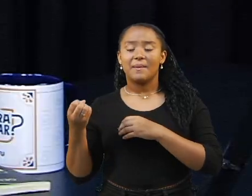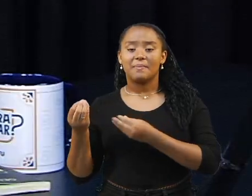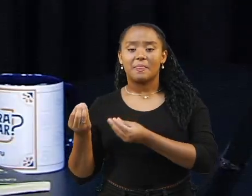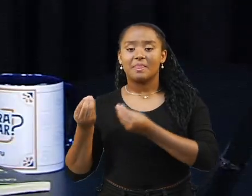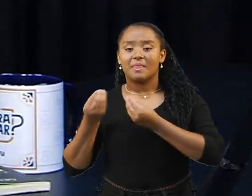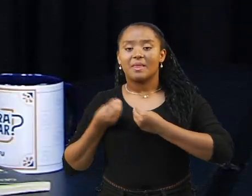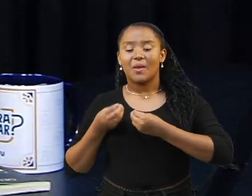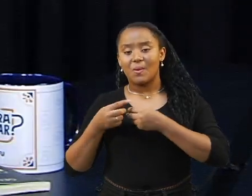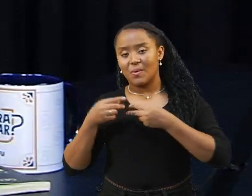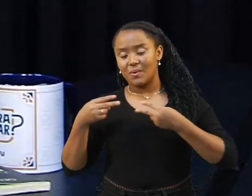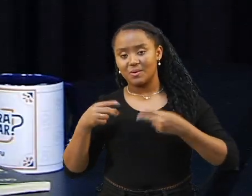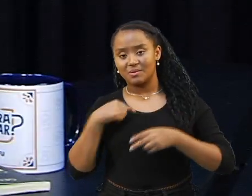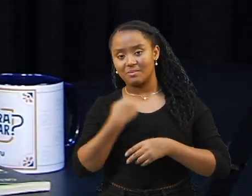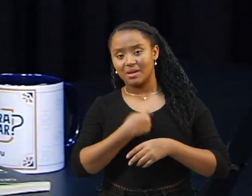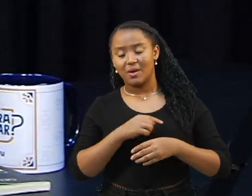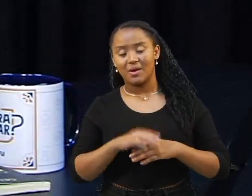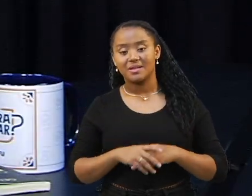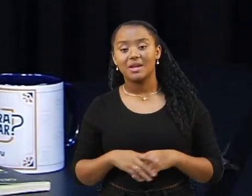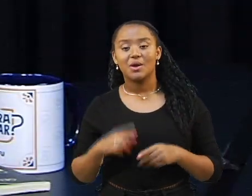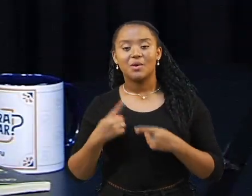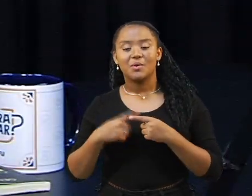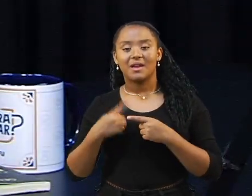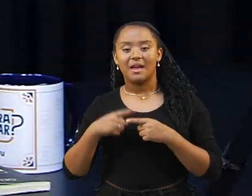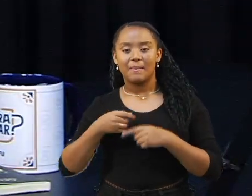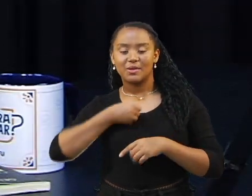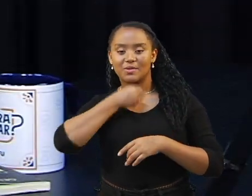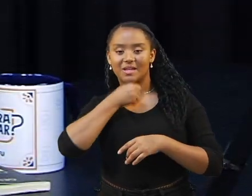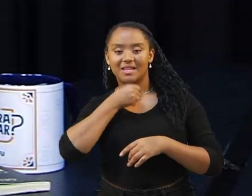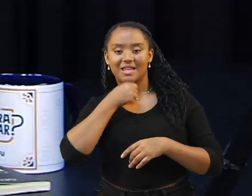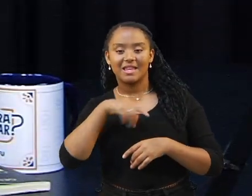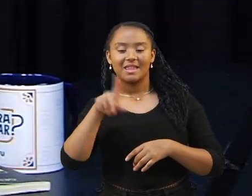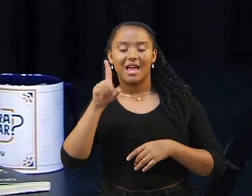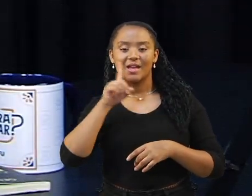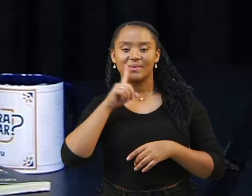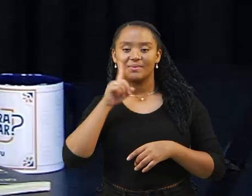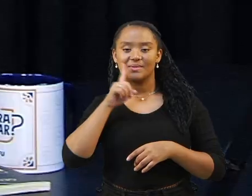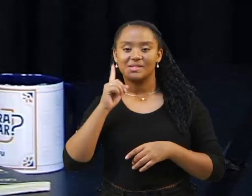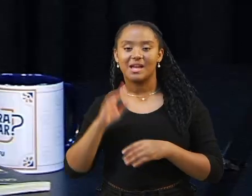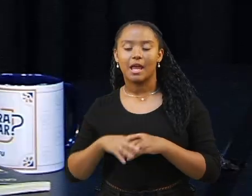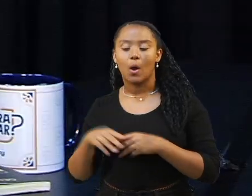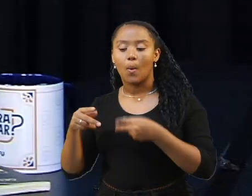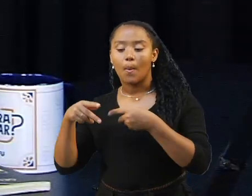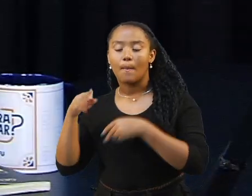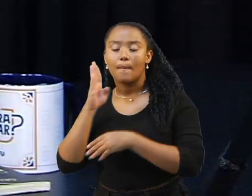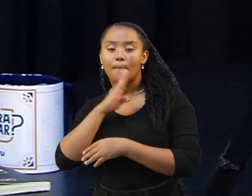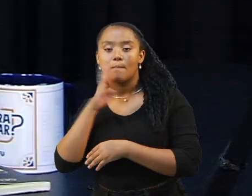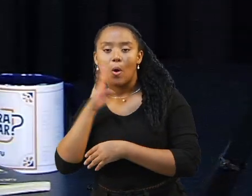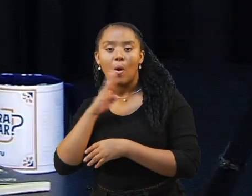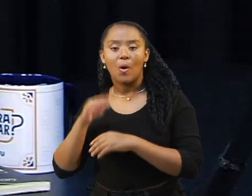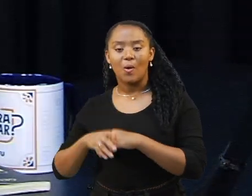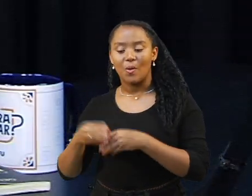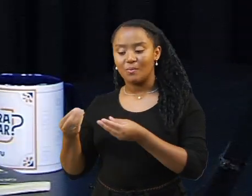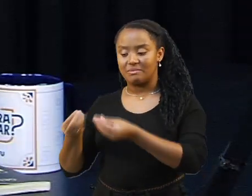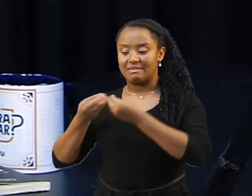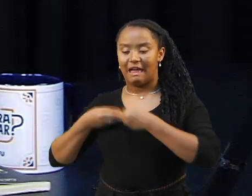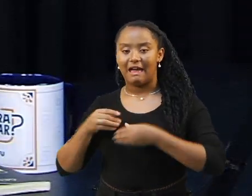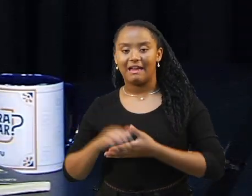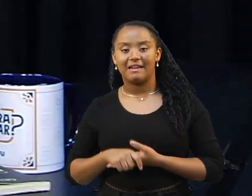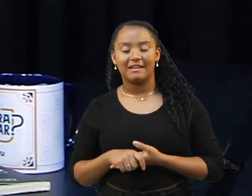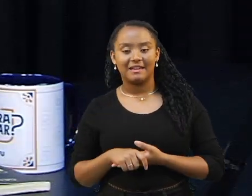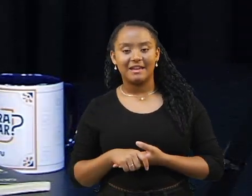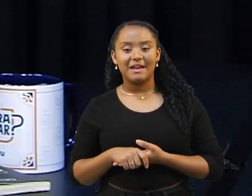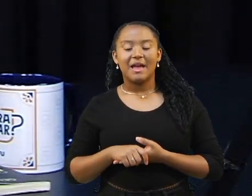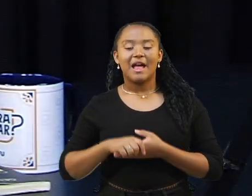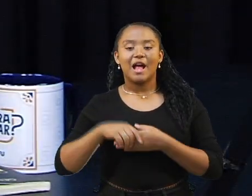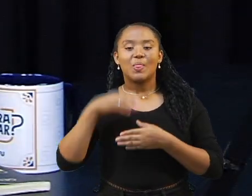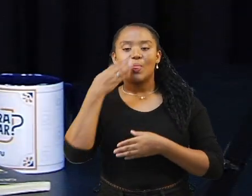eles, porque um dia é um bolo, outro é biscoitinho, doce de manga verde, que eu adoro. Adoro,